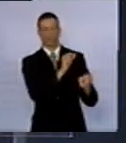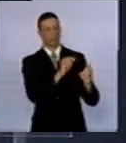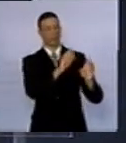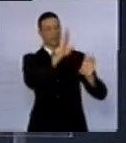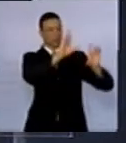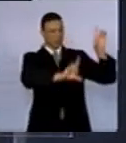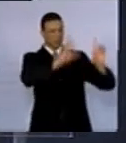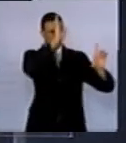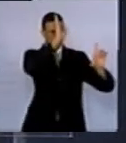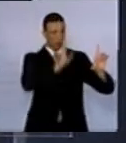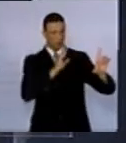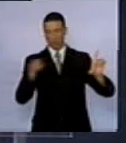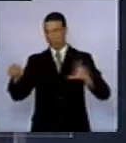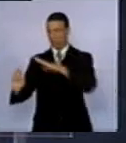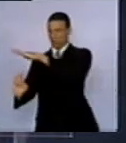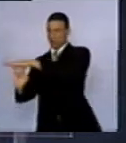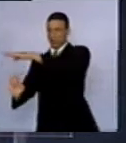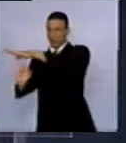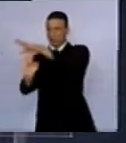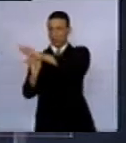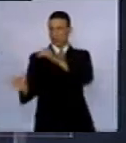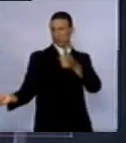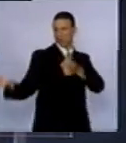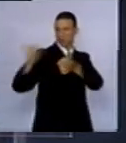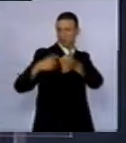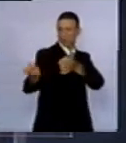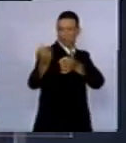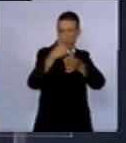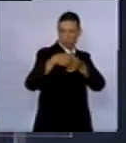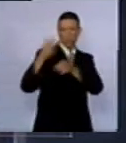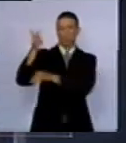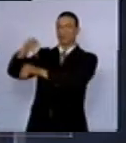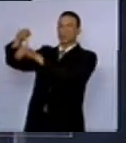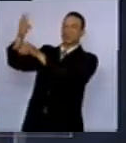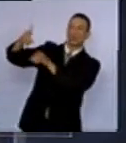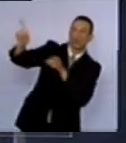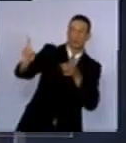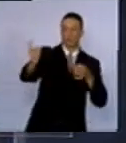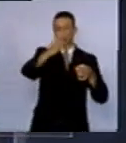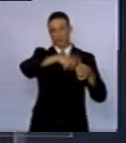a programadoras e a outros agentes econômicos nacionais e estrangeiros.